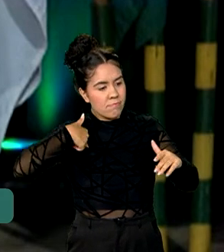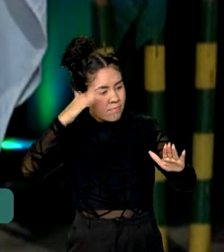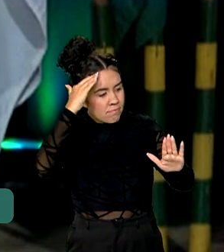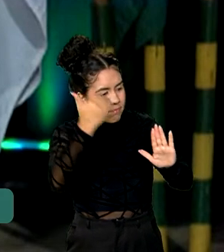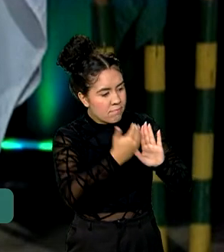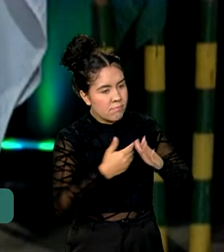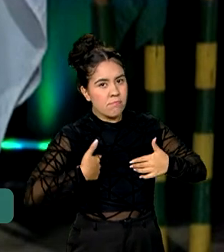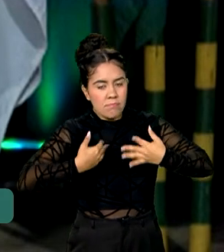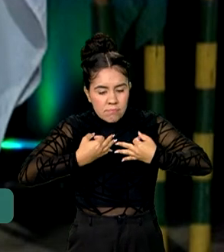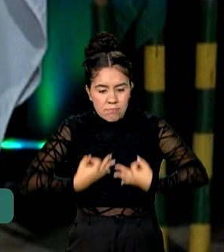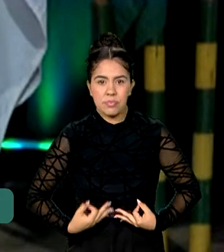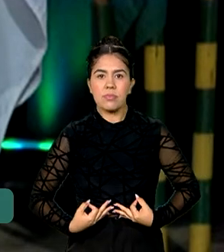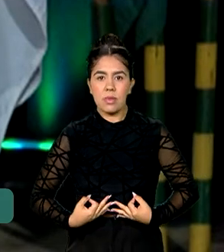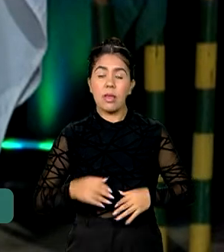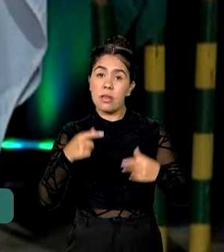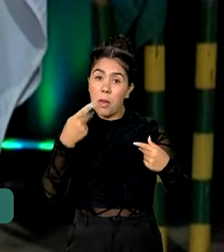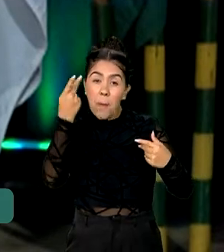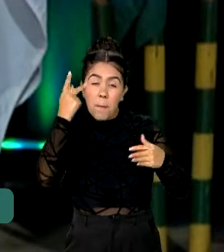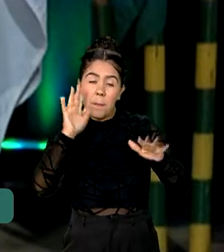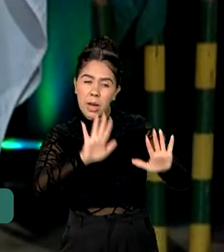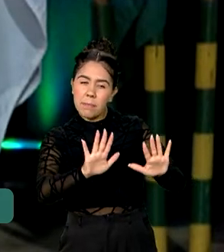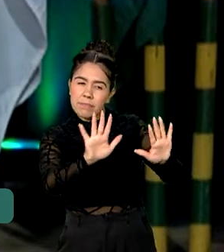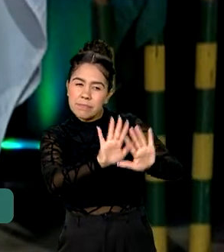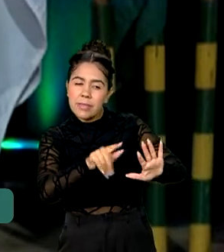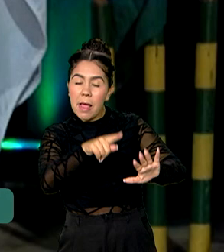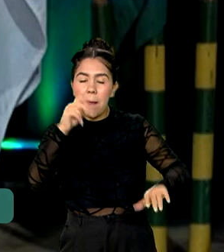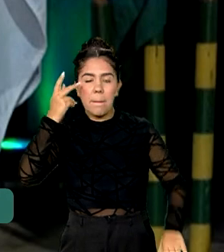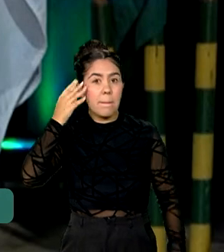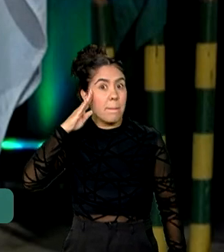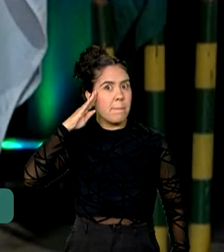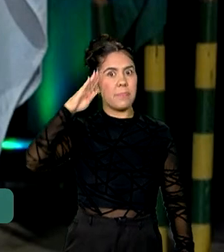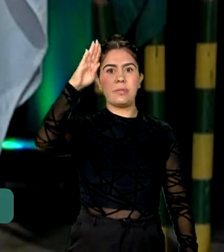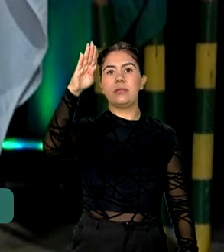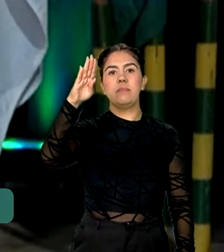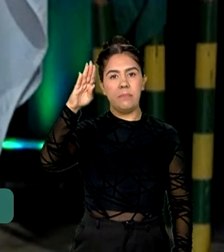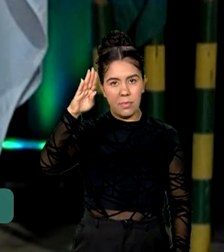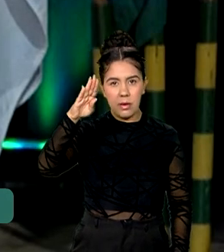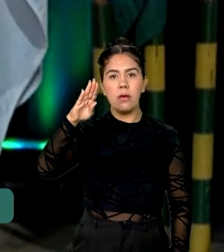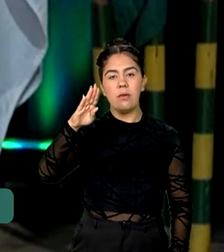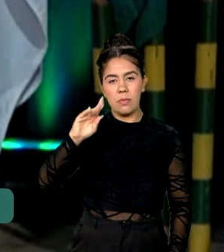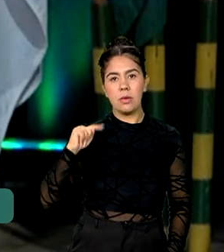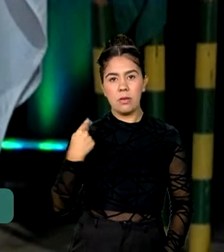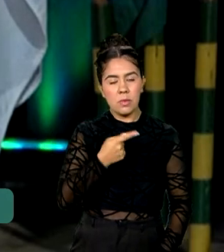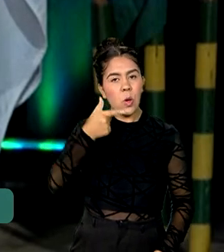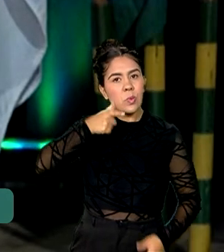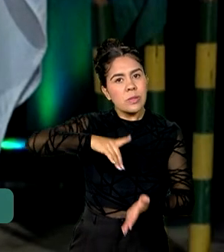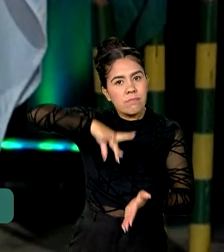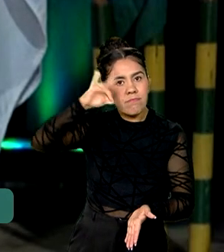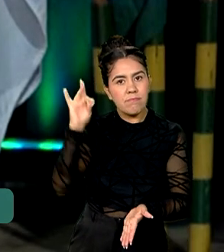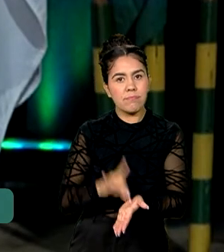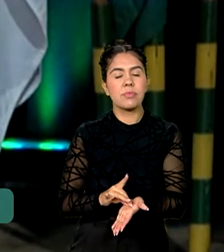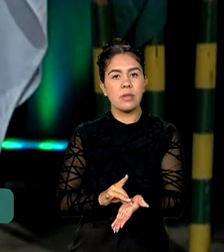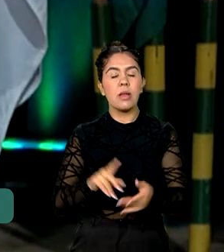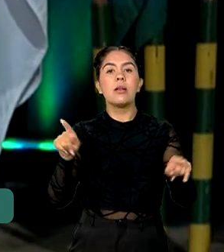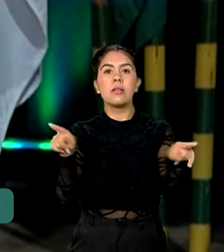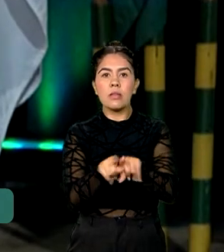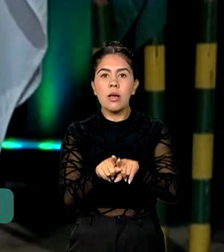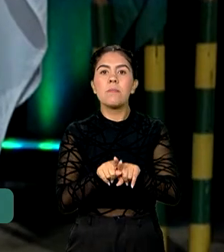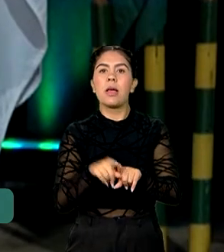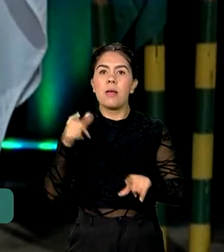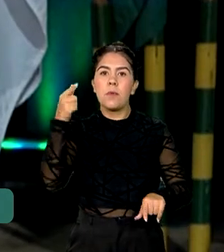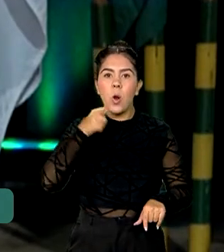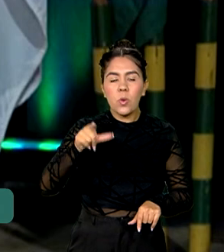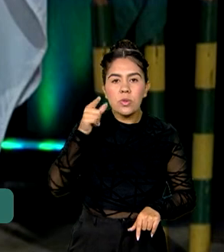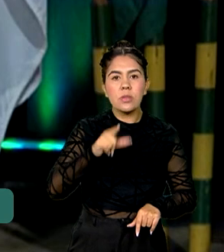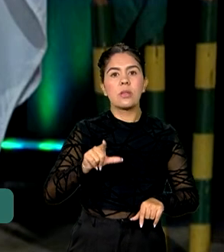Então, essa me parece uma questão chave para que isso possa ocorrer. Isso remete a um aumento de